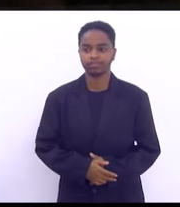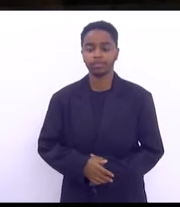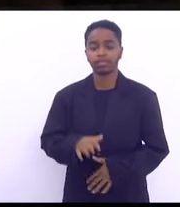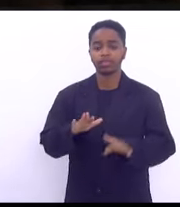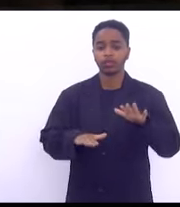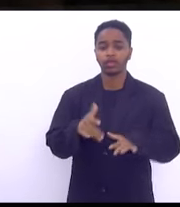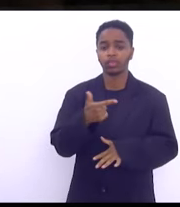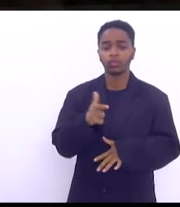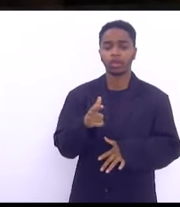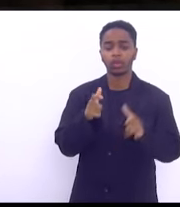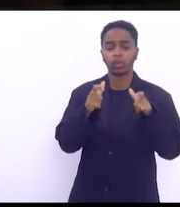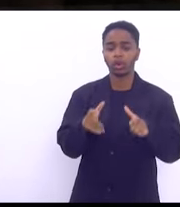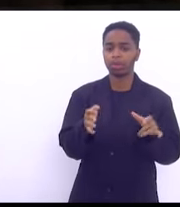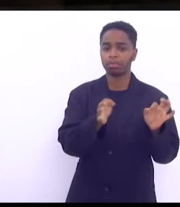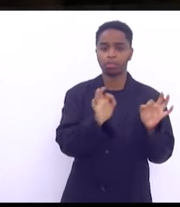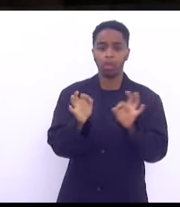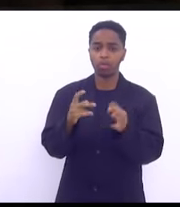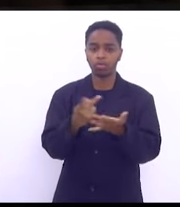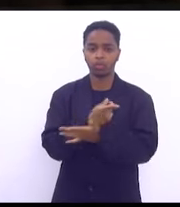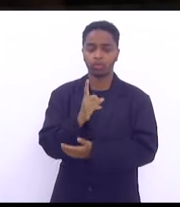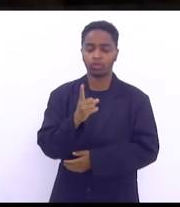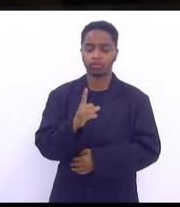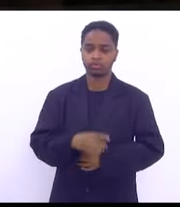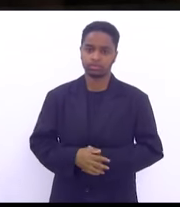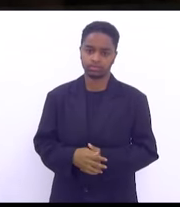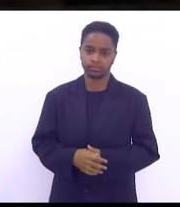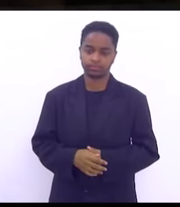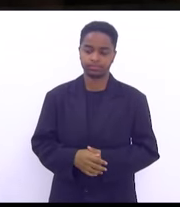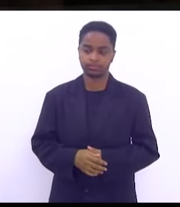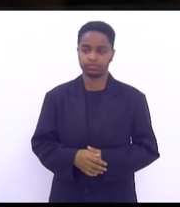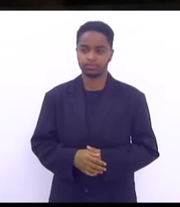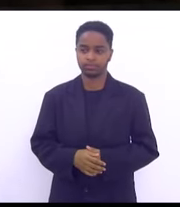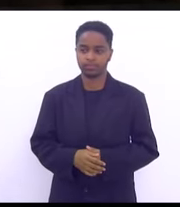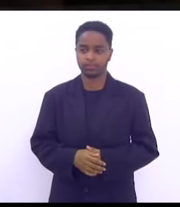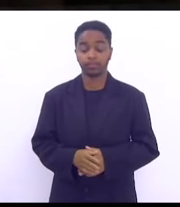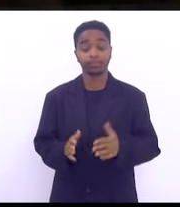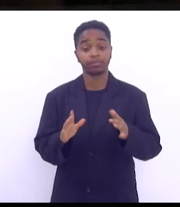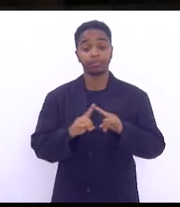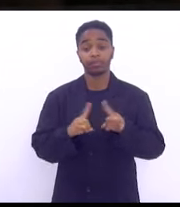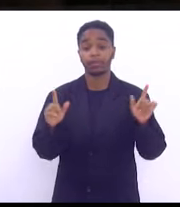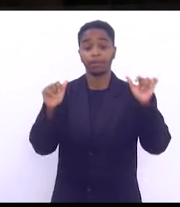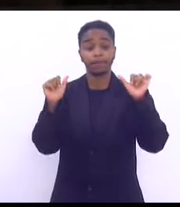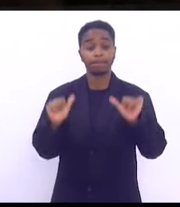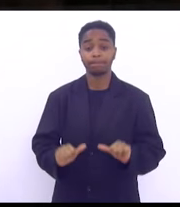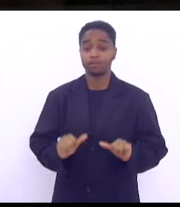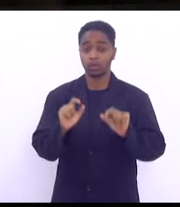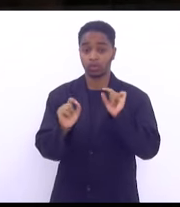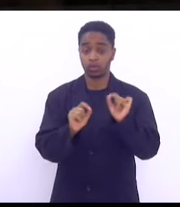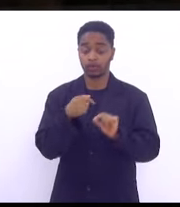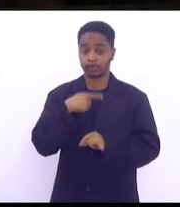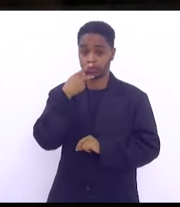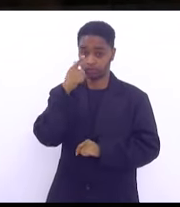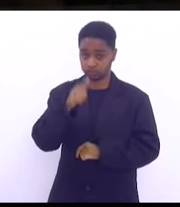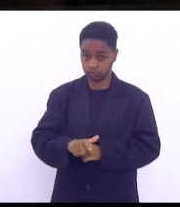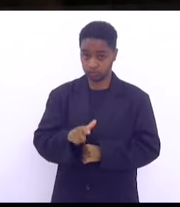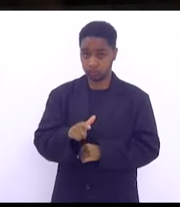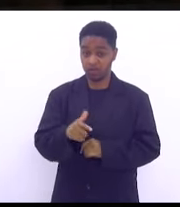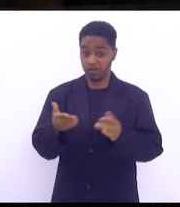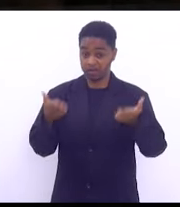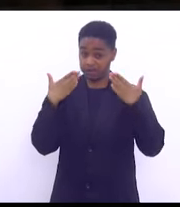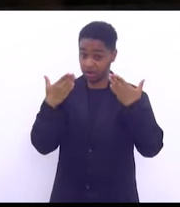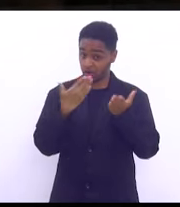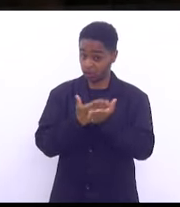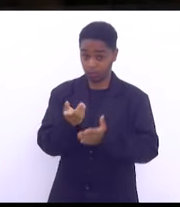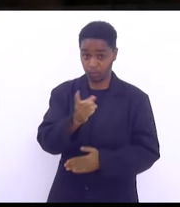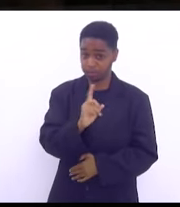local que isso não tenha acontecido. E pior, volto a dizer, é que o verão não